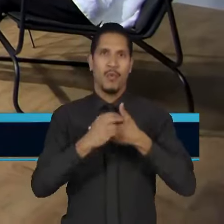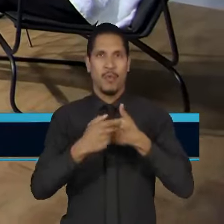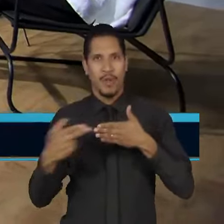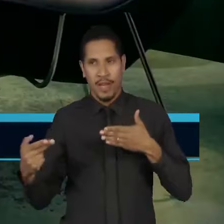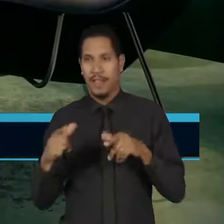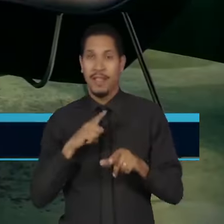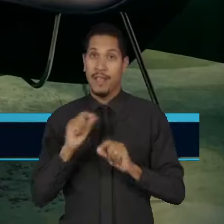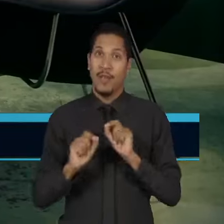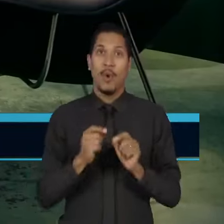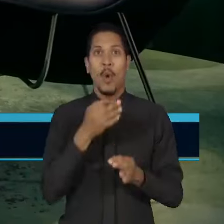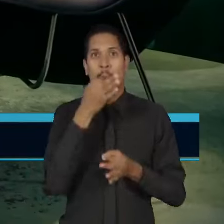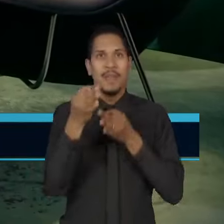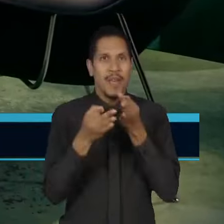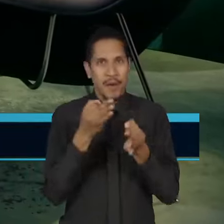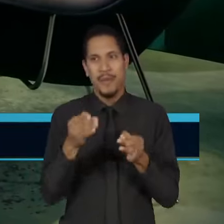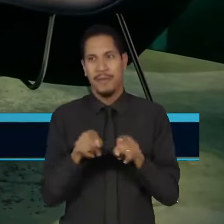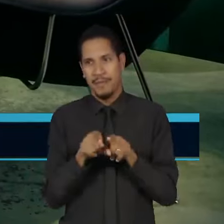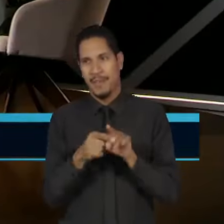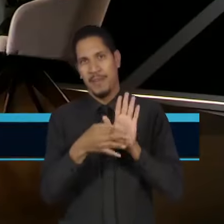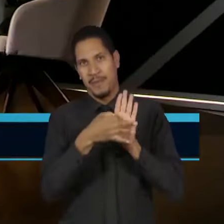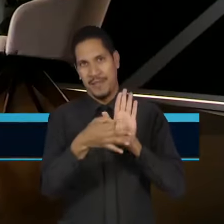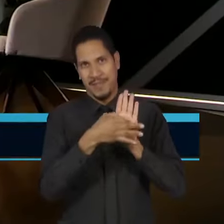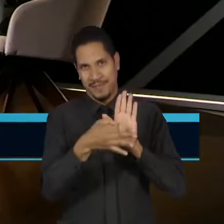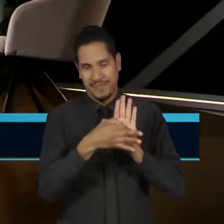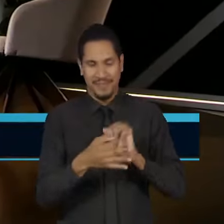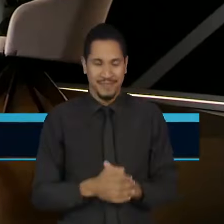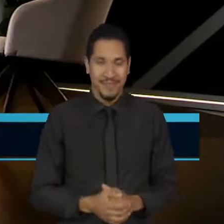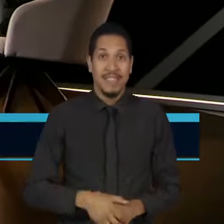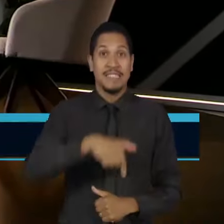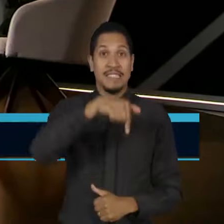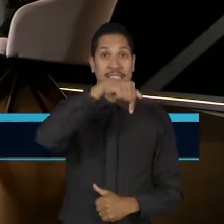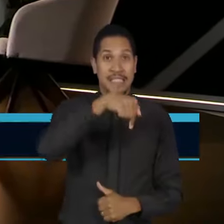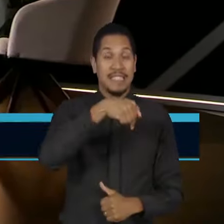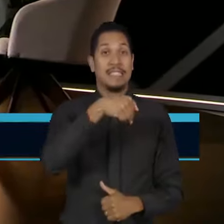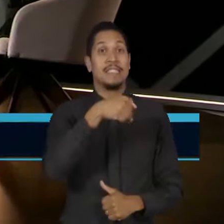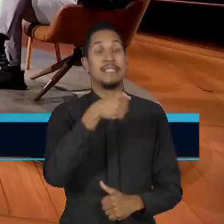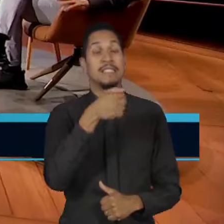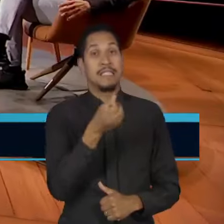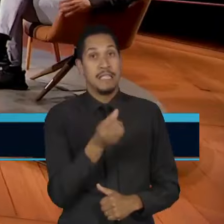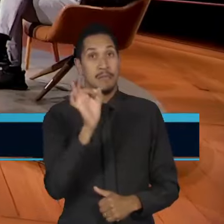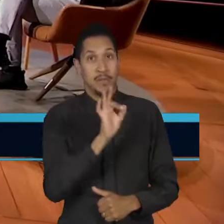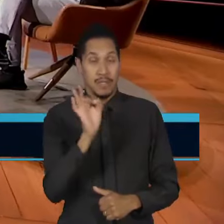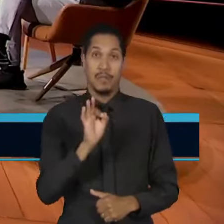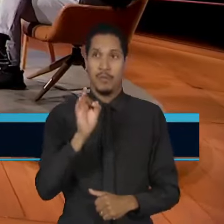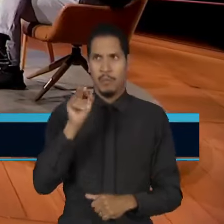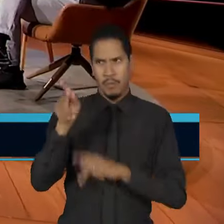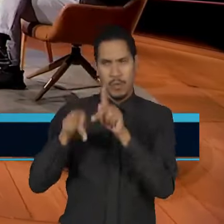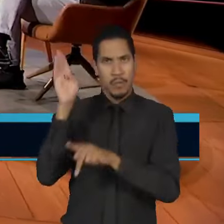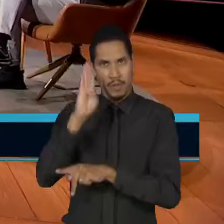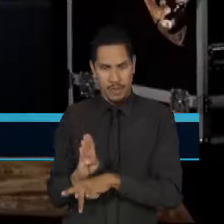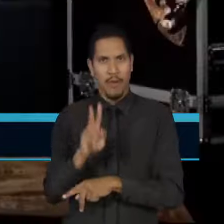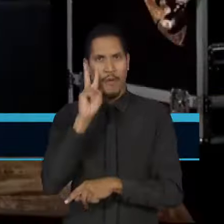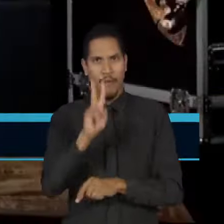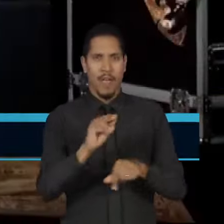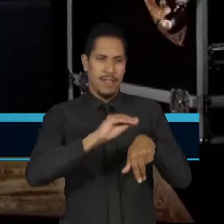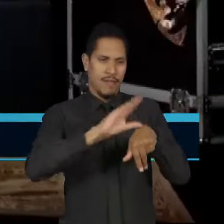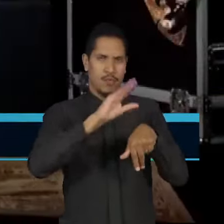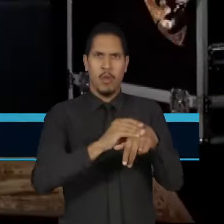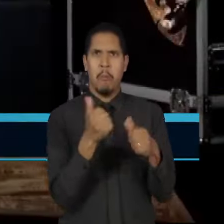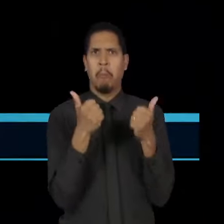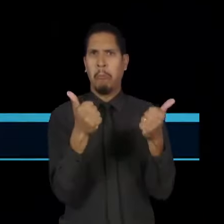Opinião. Uma programação premiada, 76% dos brasileiros consideram como boa a qualidade